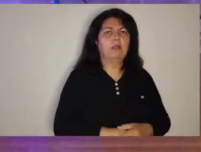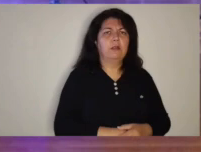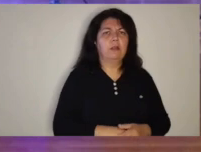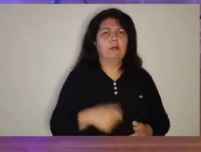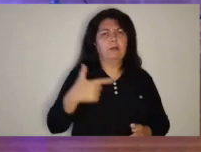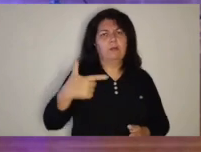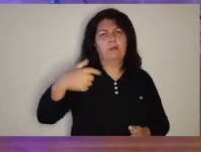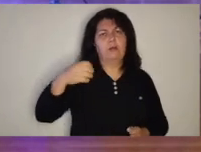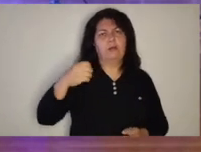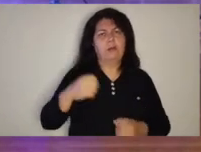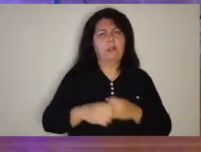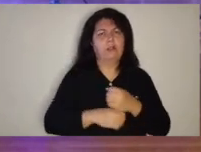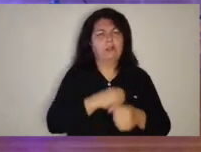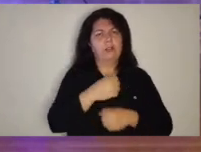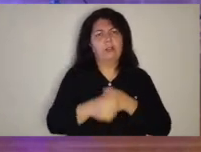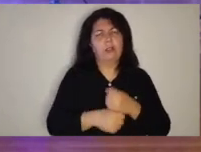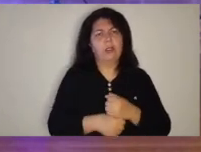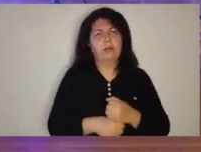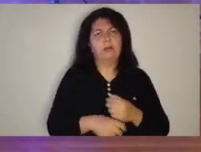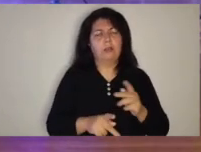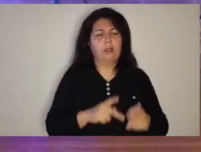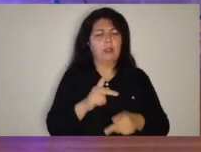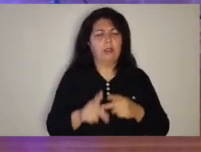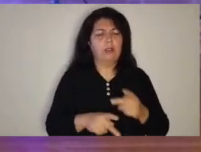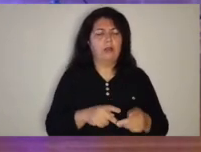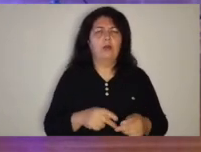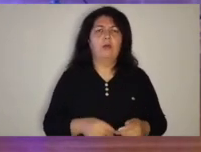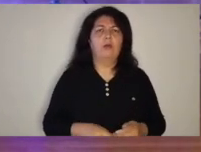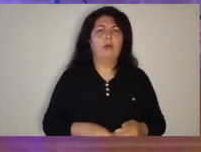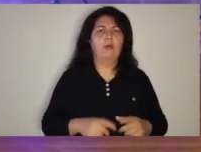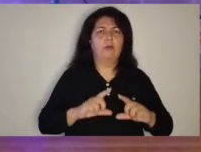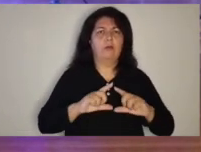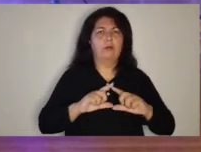que o povo de Israel se lamentou.